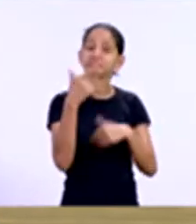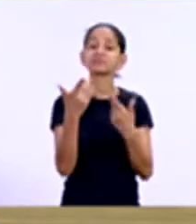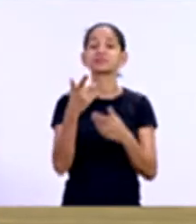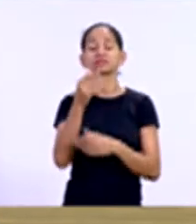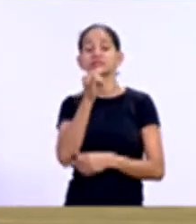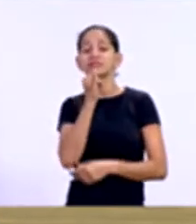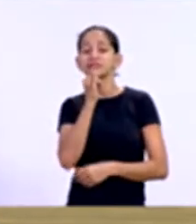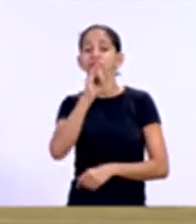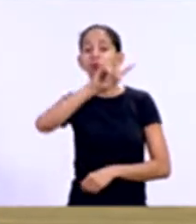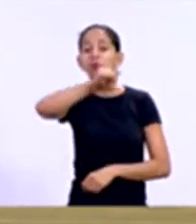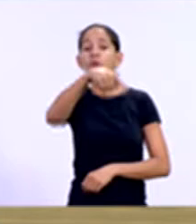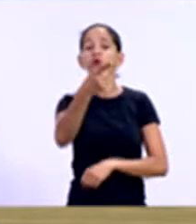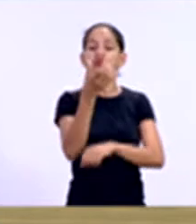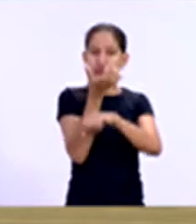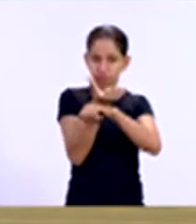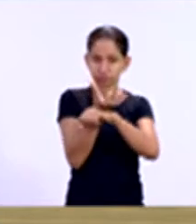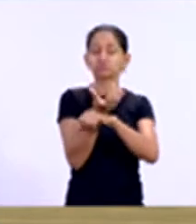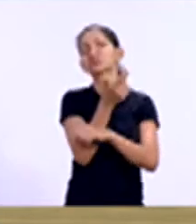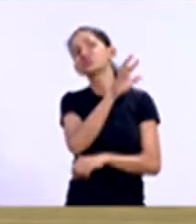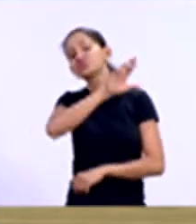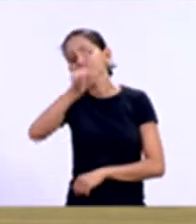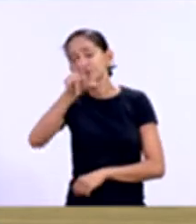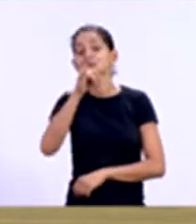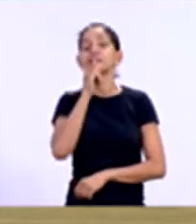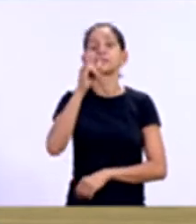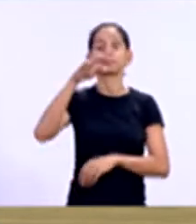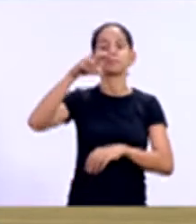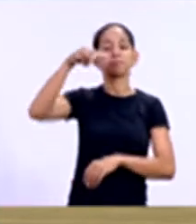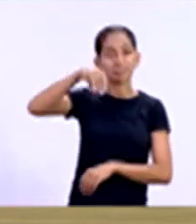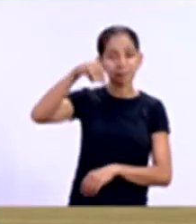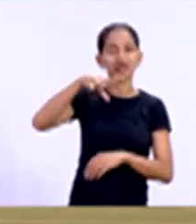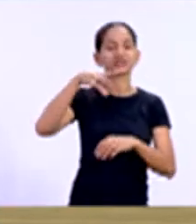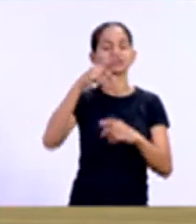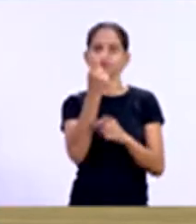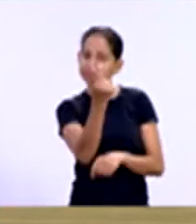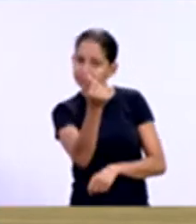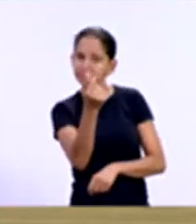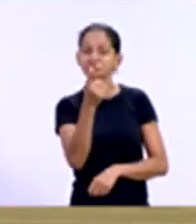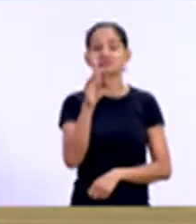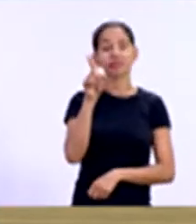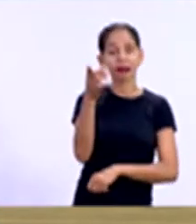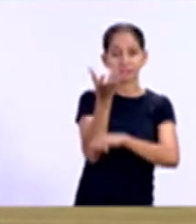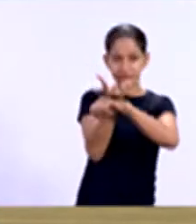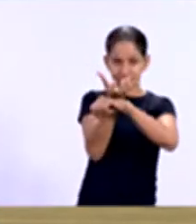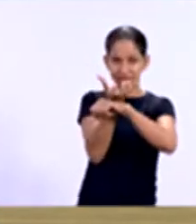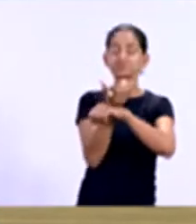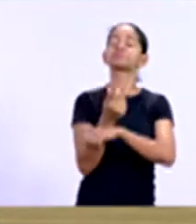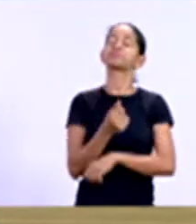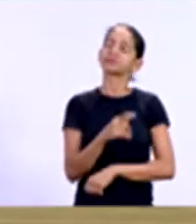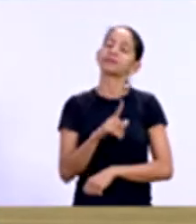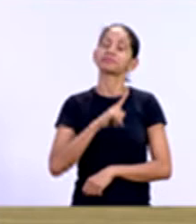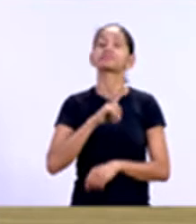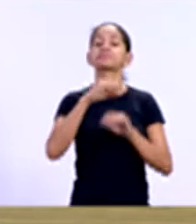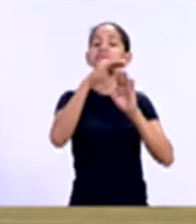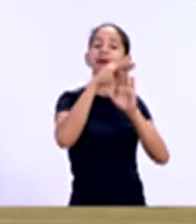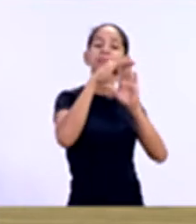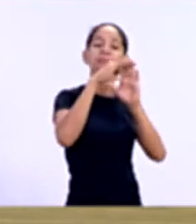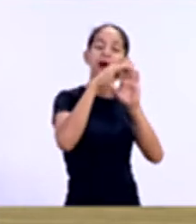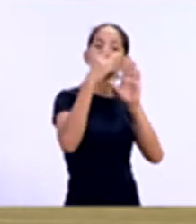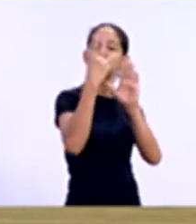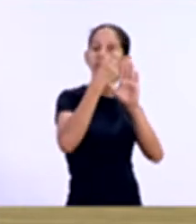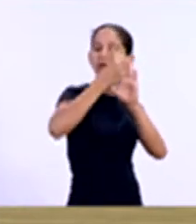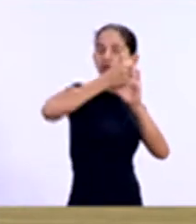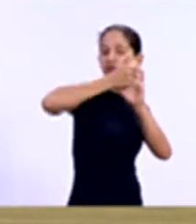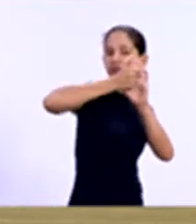no próximo módulo, vocês vão estudar uma outra disciplina, por exemplo, matemática financeira, lá já está descrito o que vocês vão trabalhar ponto a ponto, né?